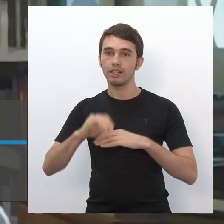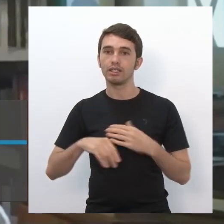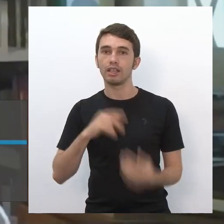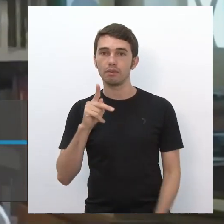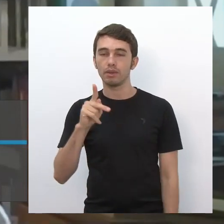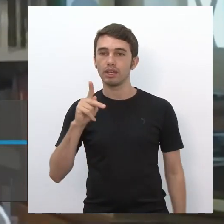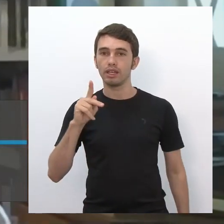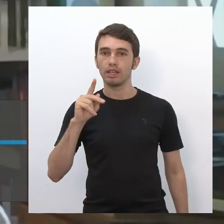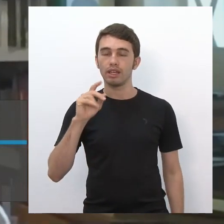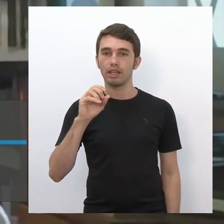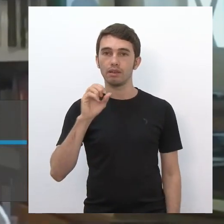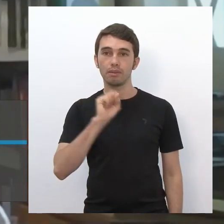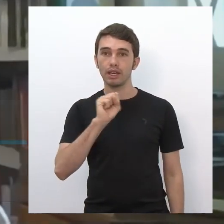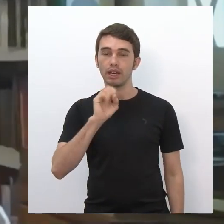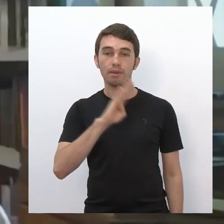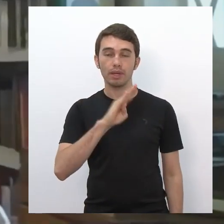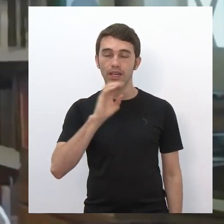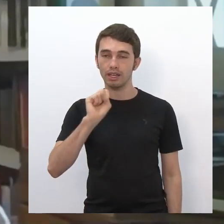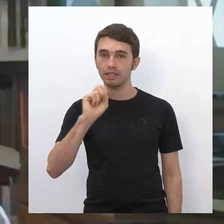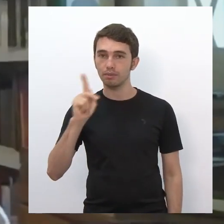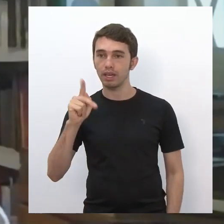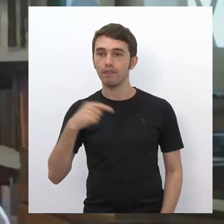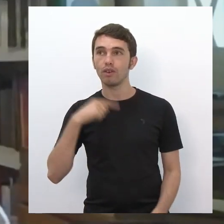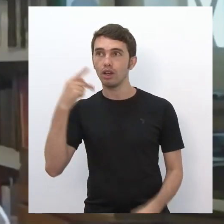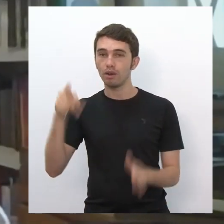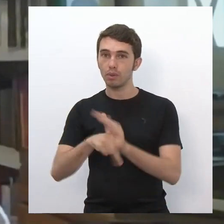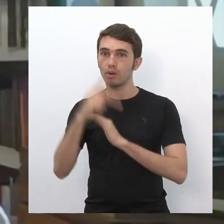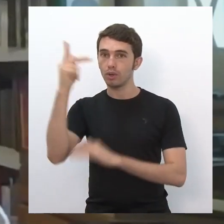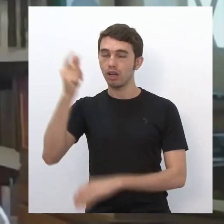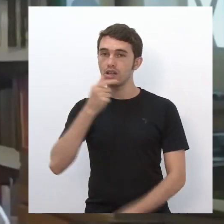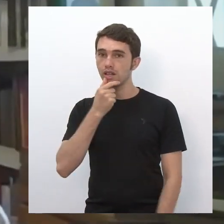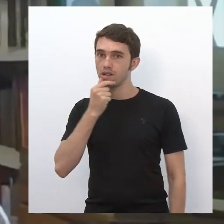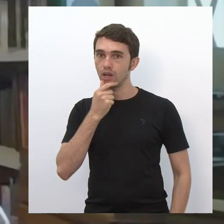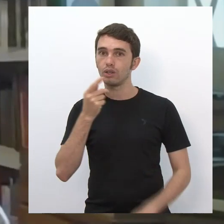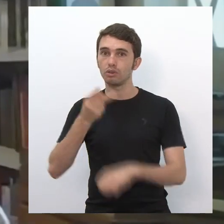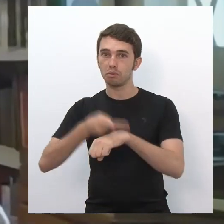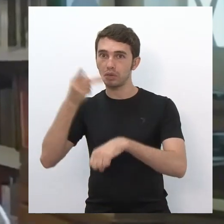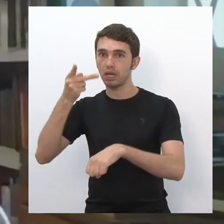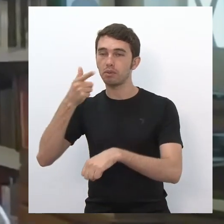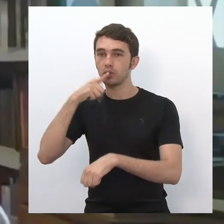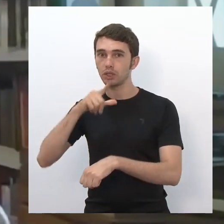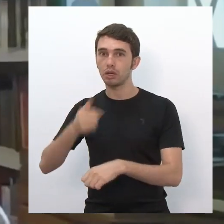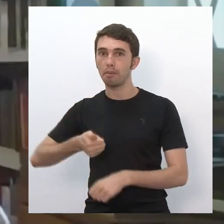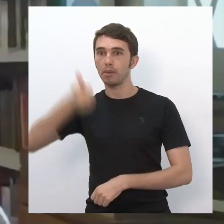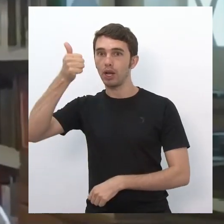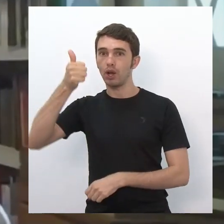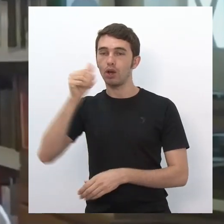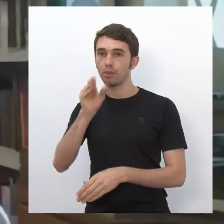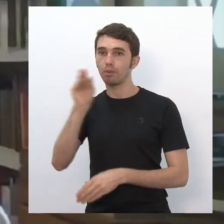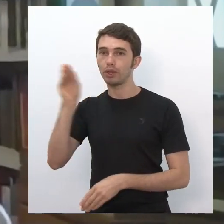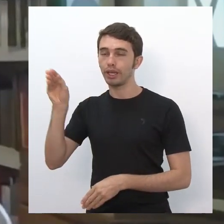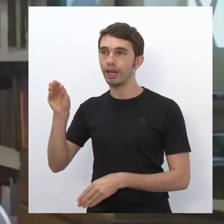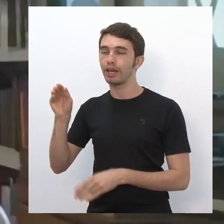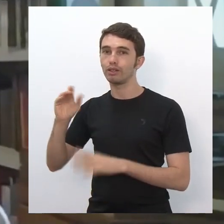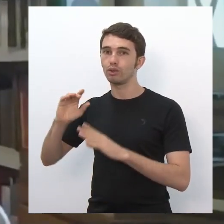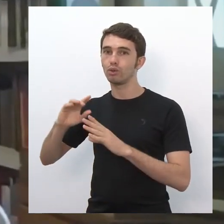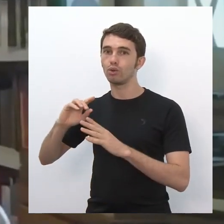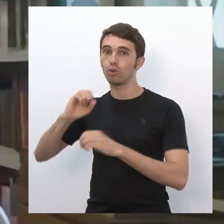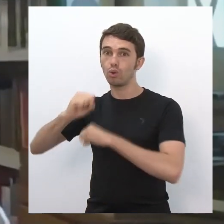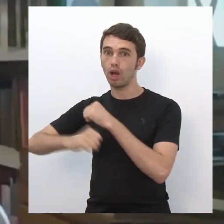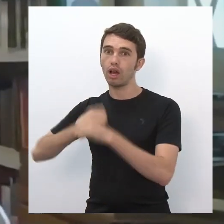foi finalista do prêmio da Feira do Livro de Londres como melhor biblioteca do ano, competindo com bibliotecas